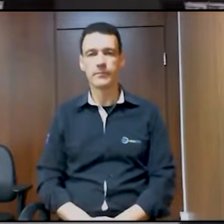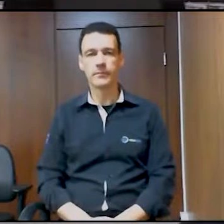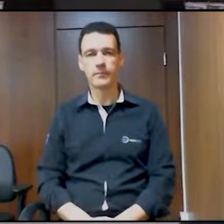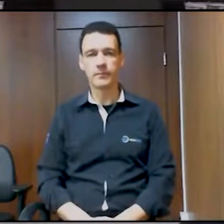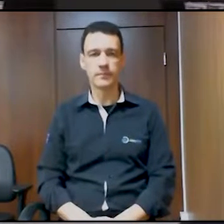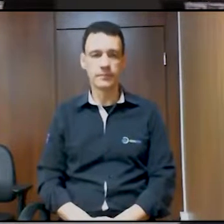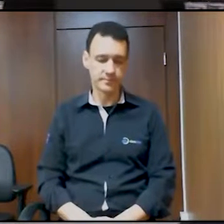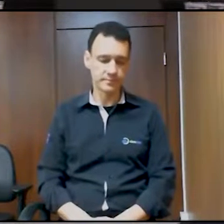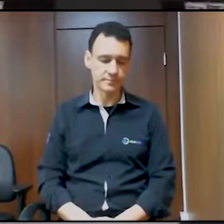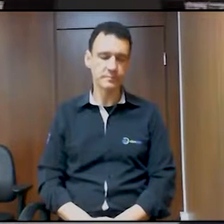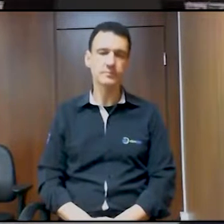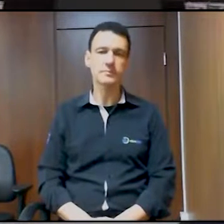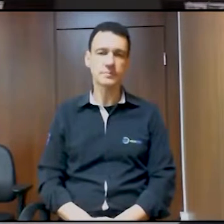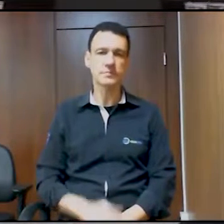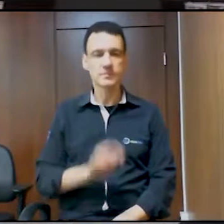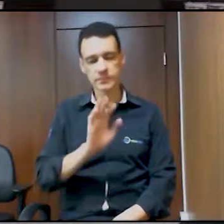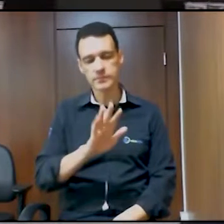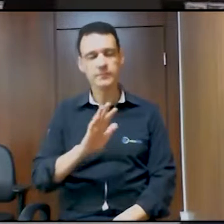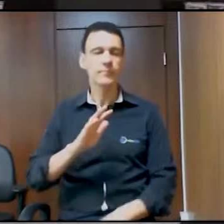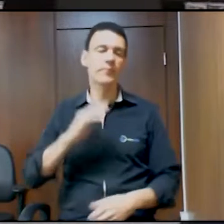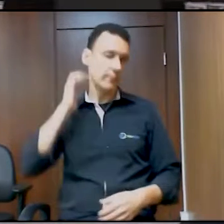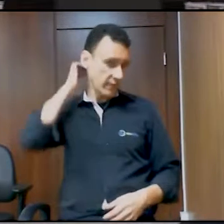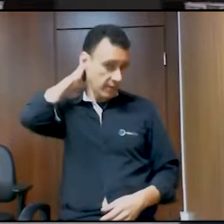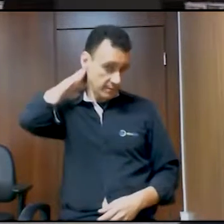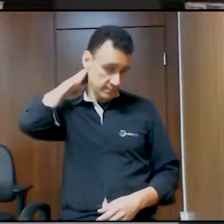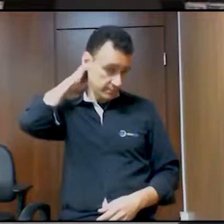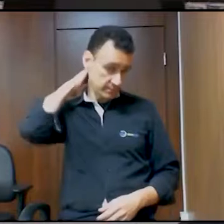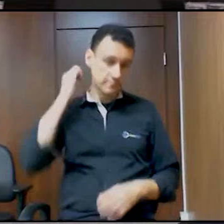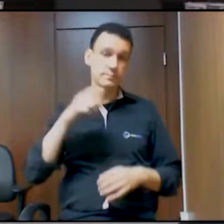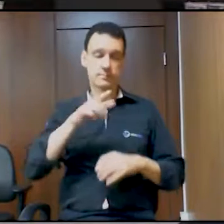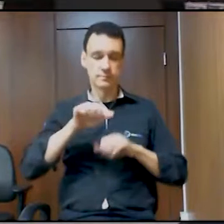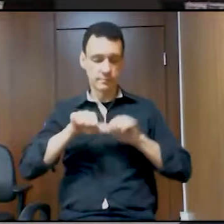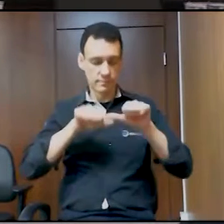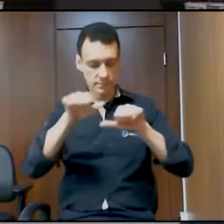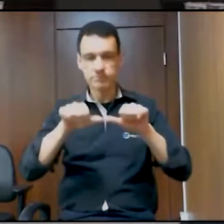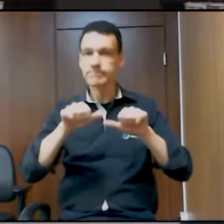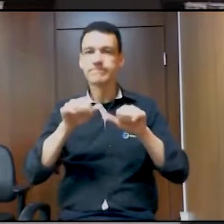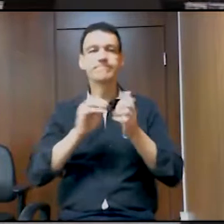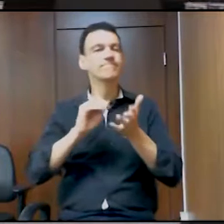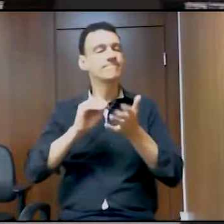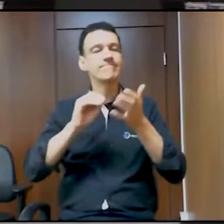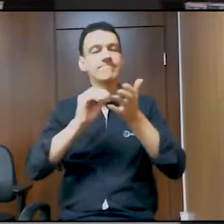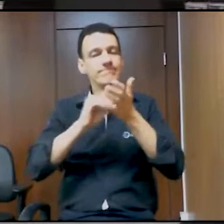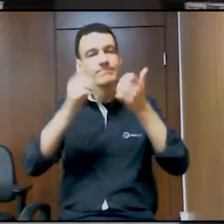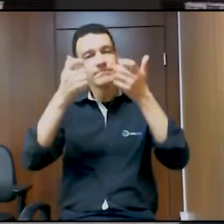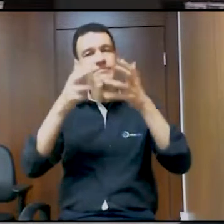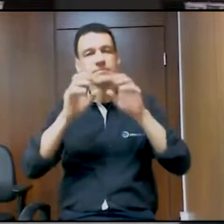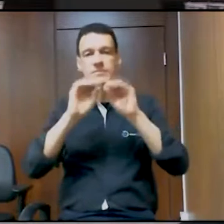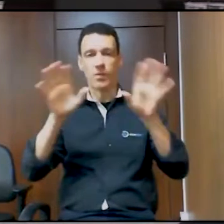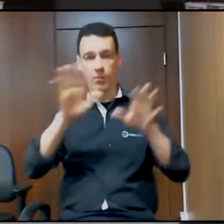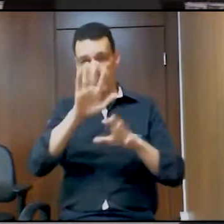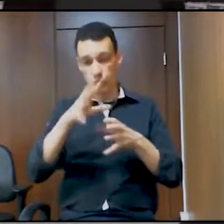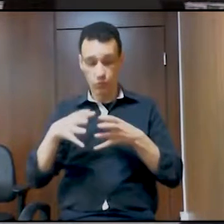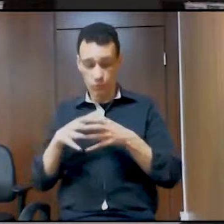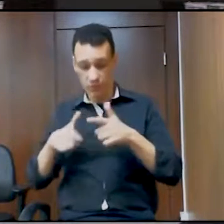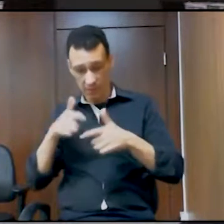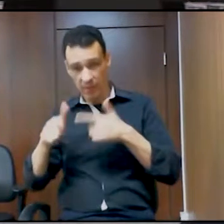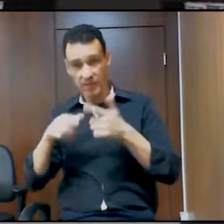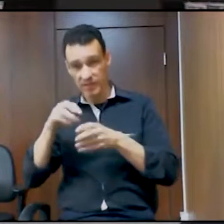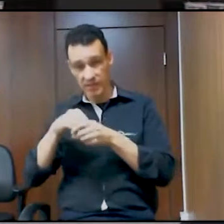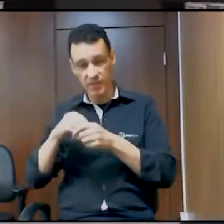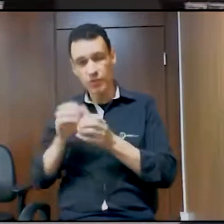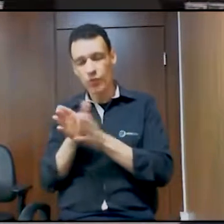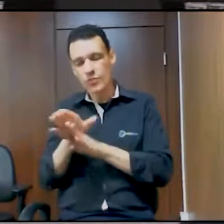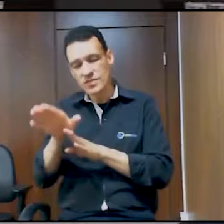No entanto, essa transformação ela acaba sendo incompleta, porque o grupo de trabalho dentro do Conselho Municipal de Habitação não foi para